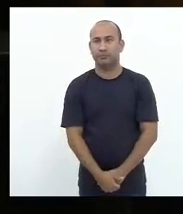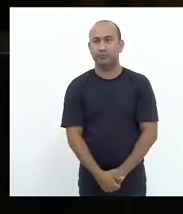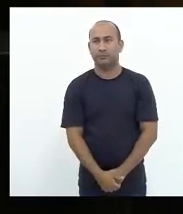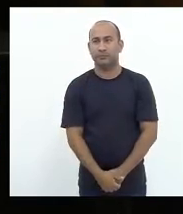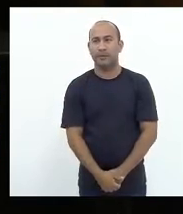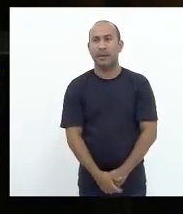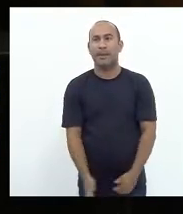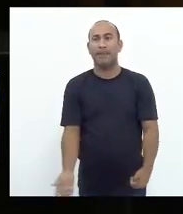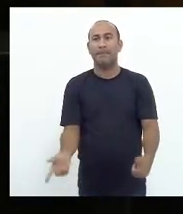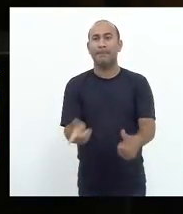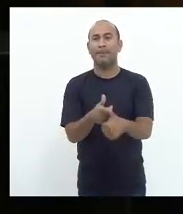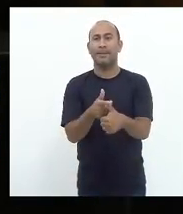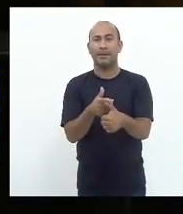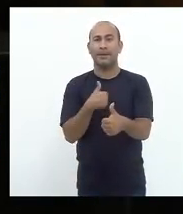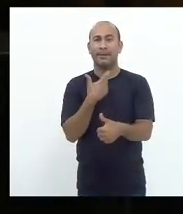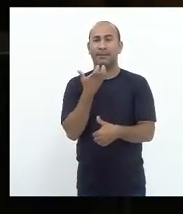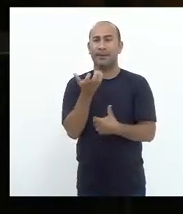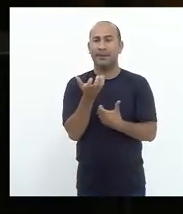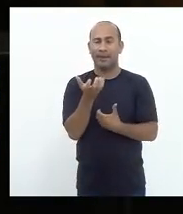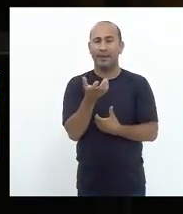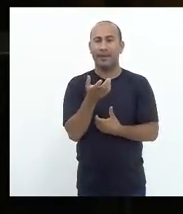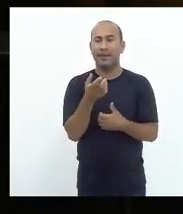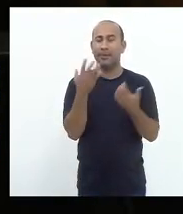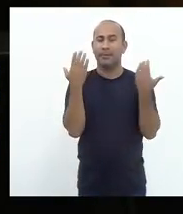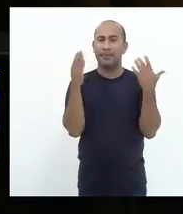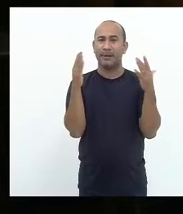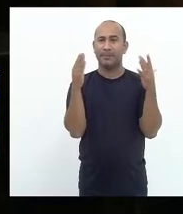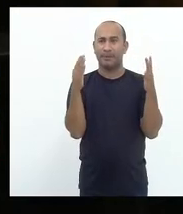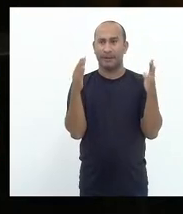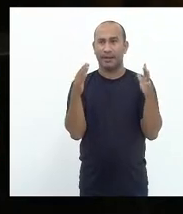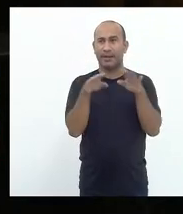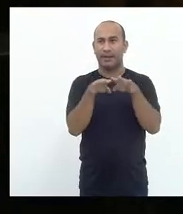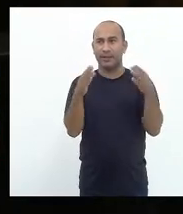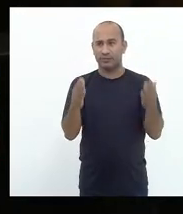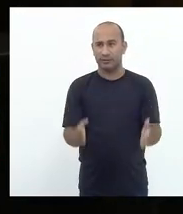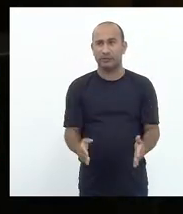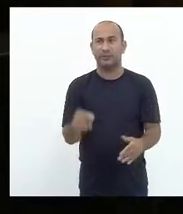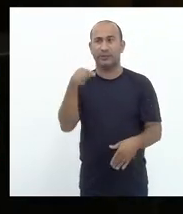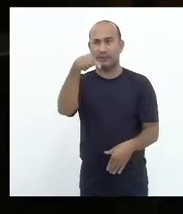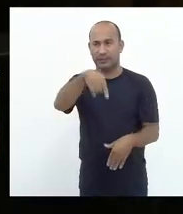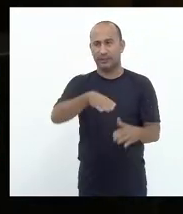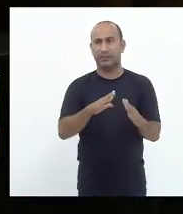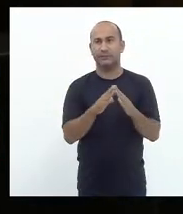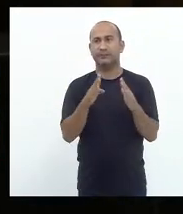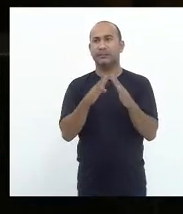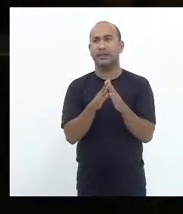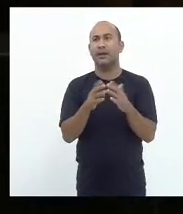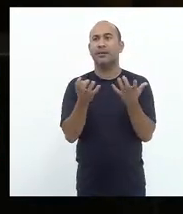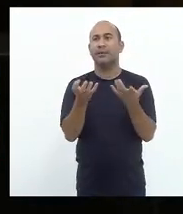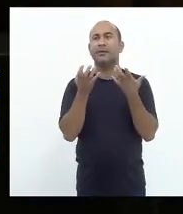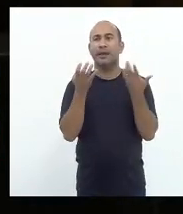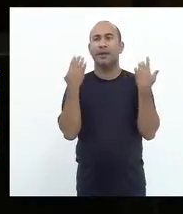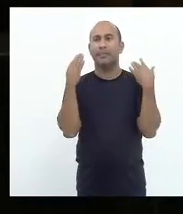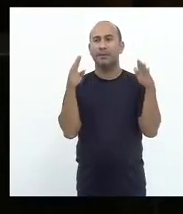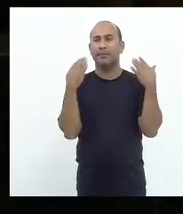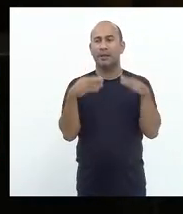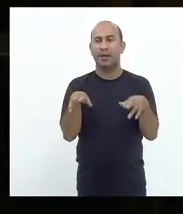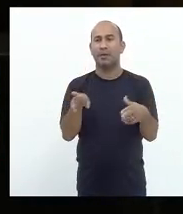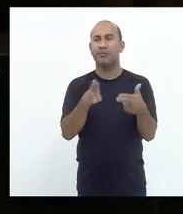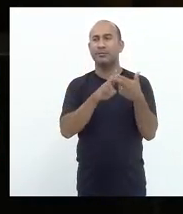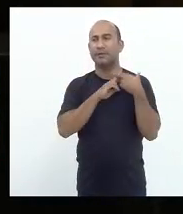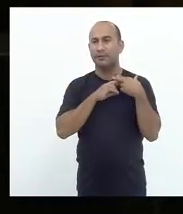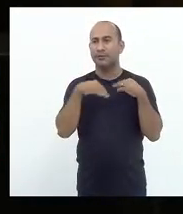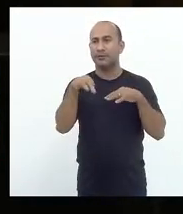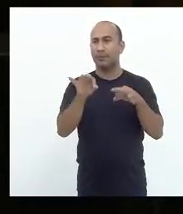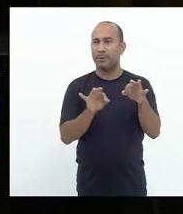Que, primeiramente, eu quero parabenizar a mesa diretora dessa casa, quero parabenizar aqui o autor do